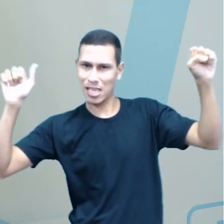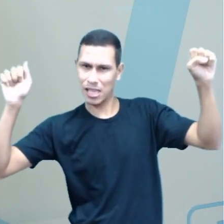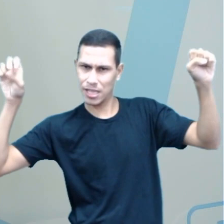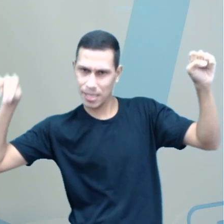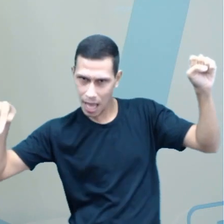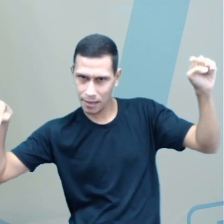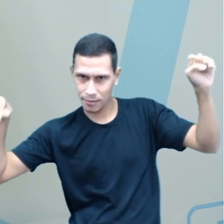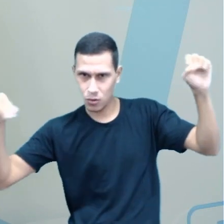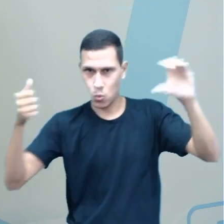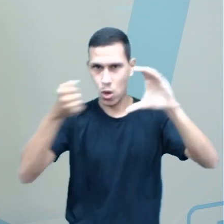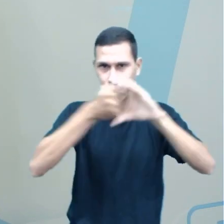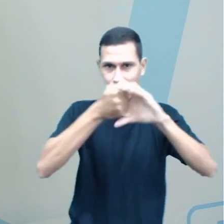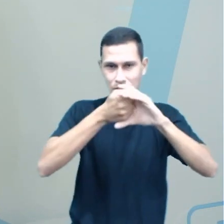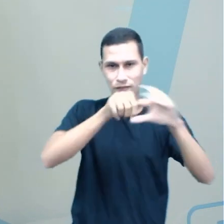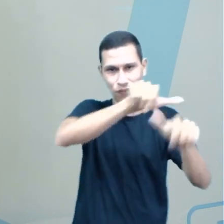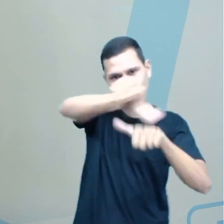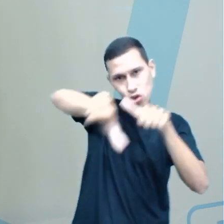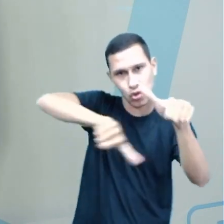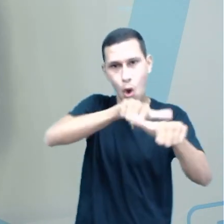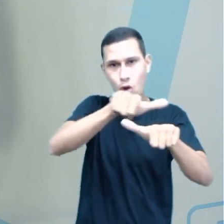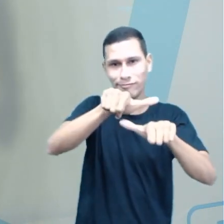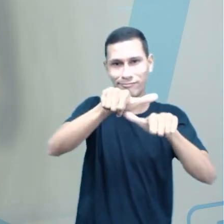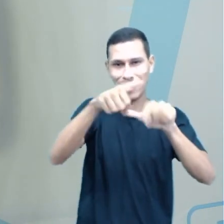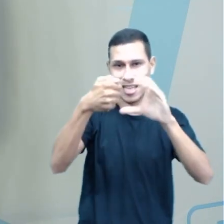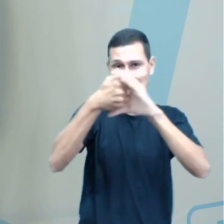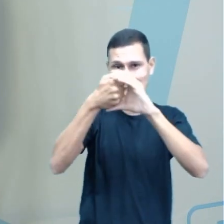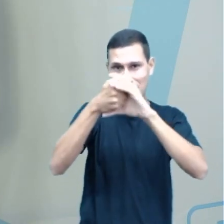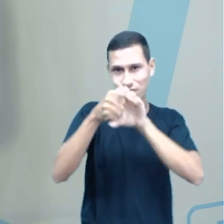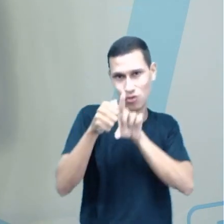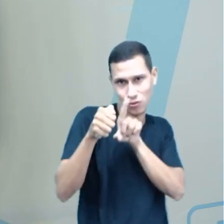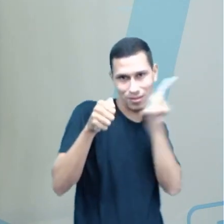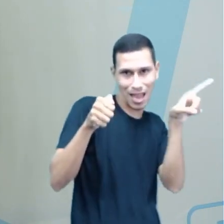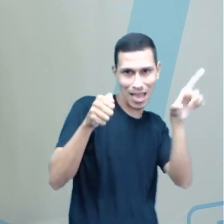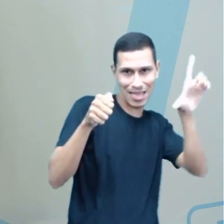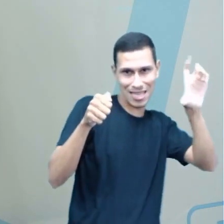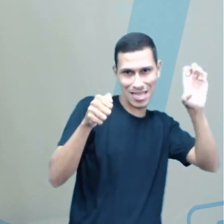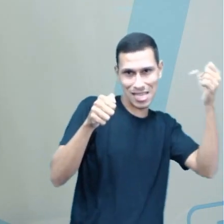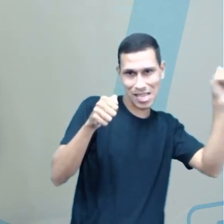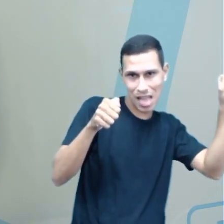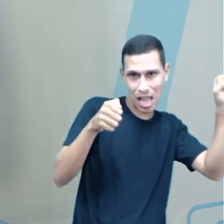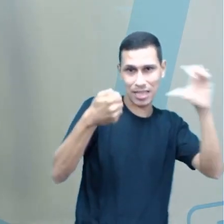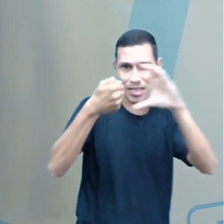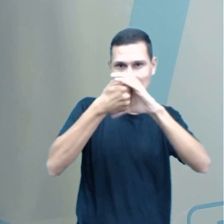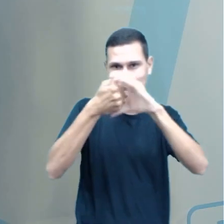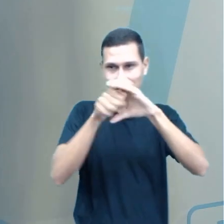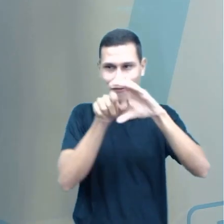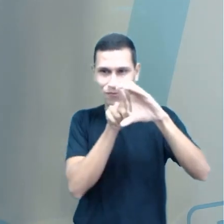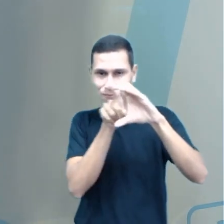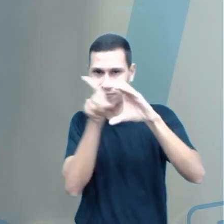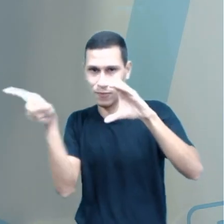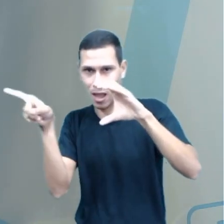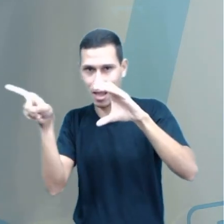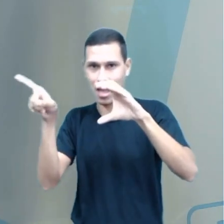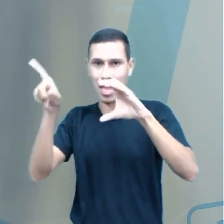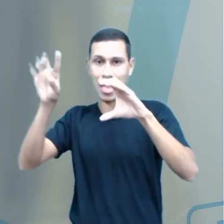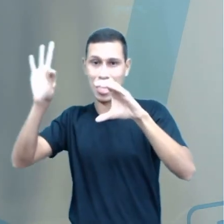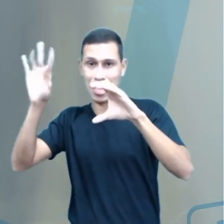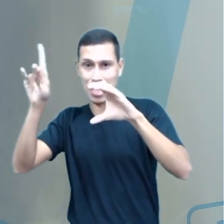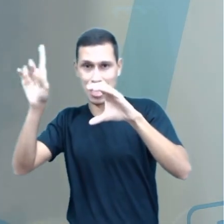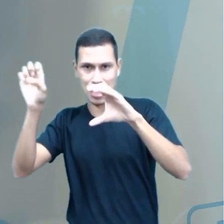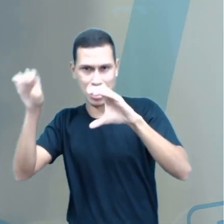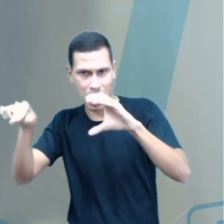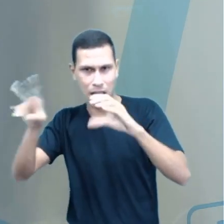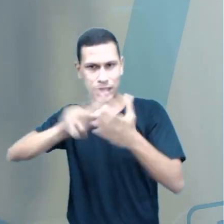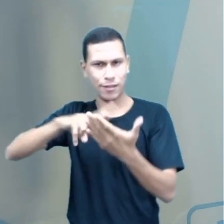adjetivo, colocamos less antes do adjetivo e then após o adjetivo, certo? Tradução,